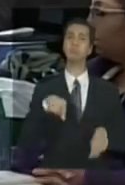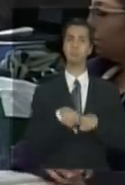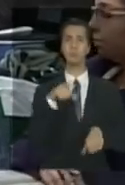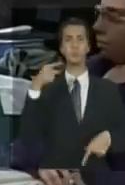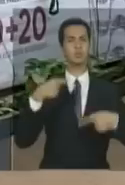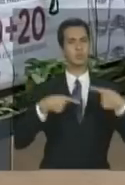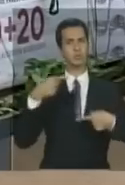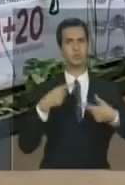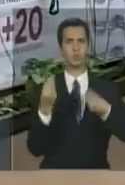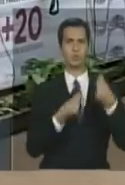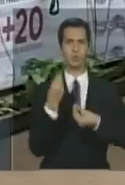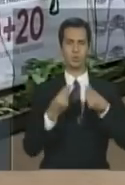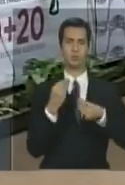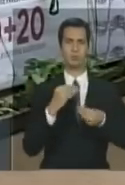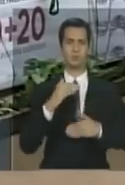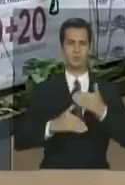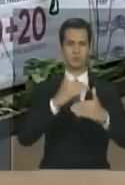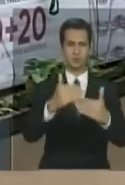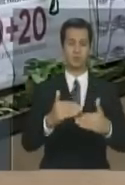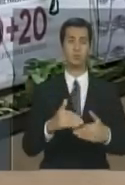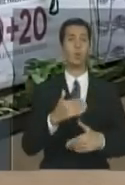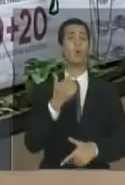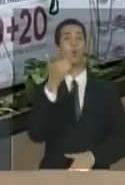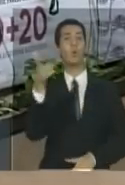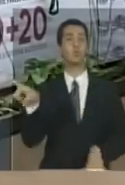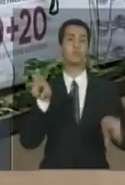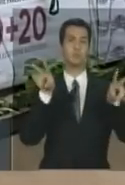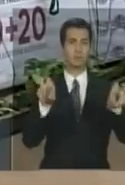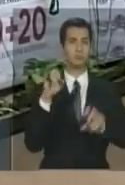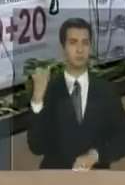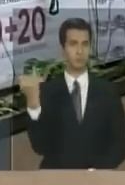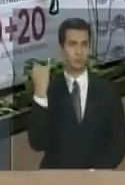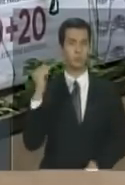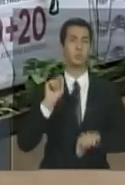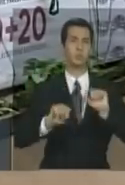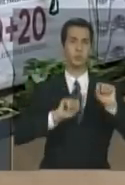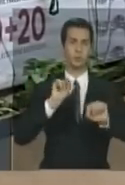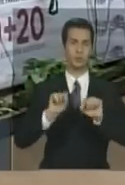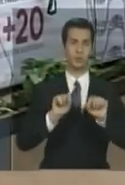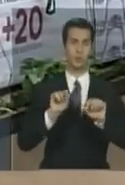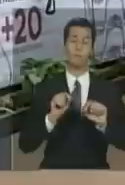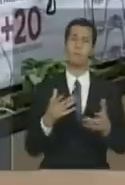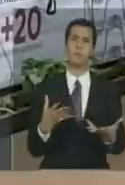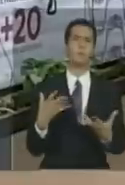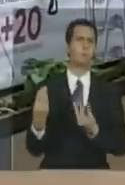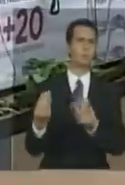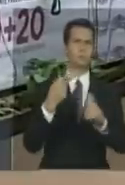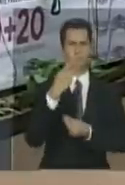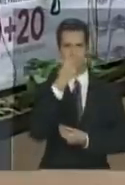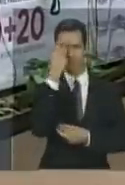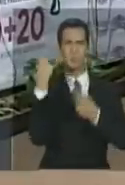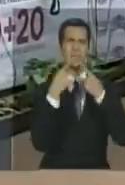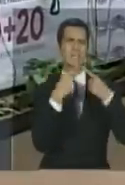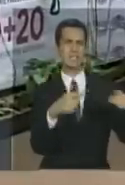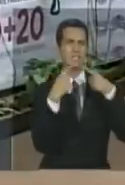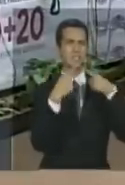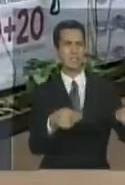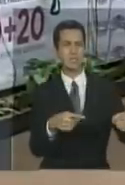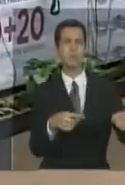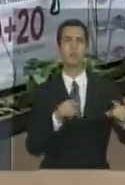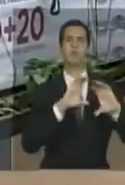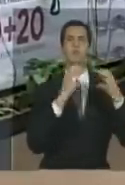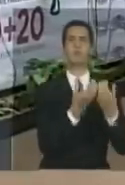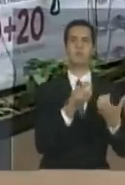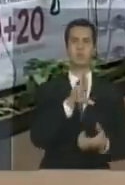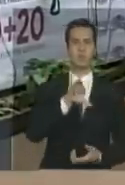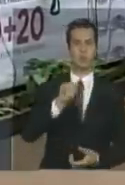desenvolvimento. Outra questão importante. Eu vejo muitas críticas sobre a Rio+Índia, porque estão tirando, não é ambiental,